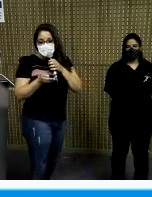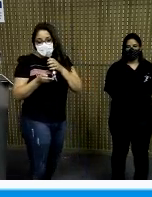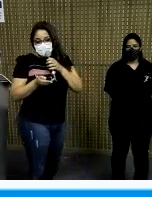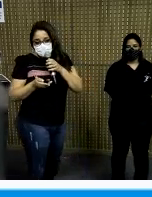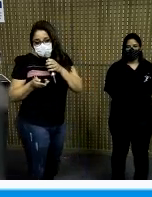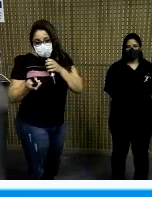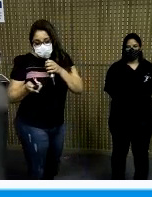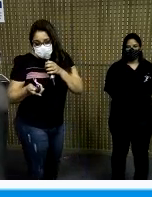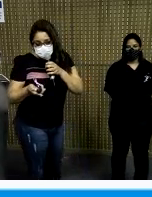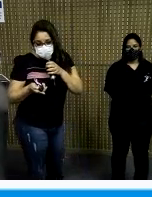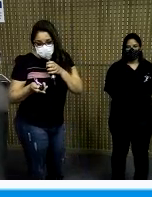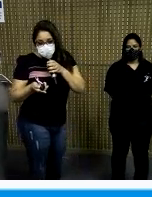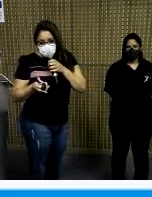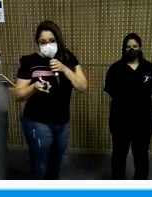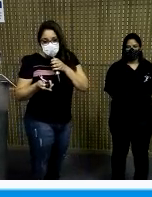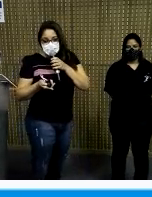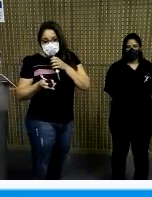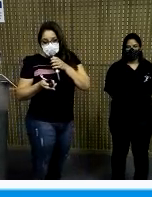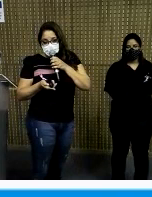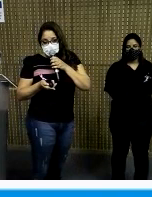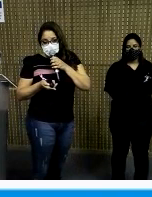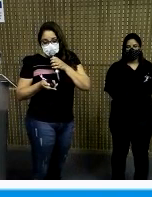Alciene, e no caso ela nos informou